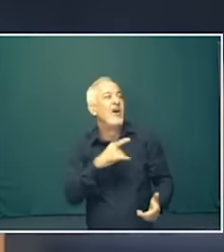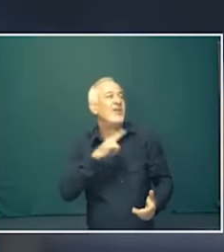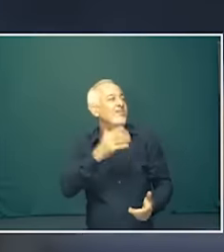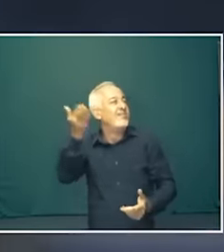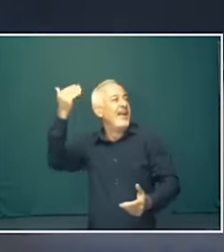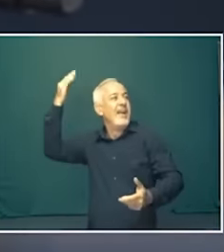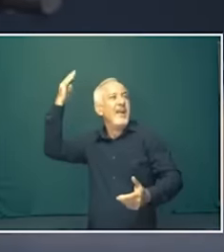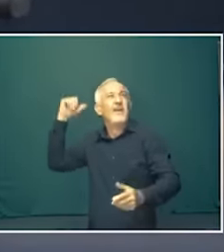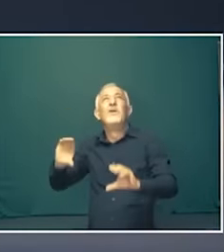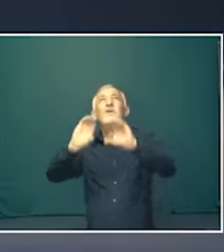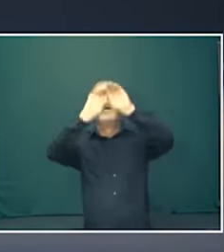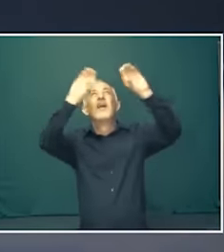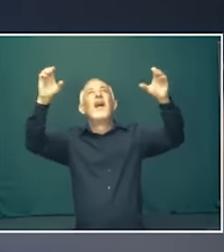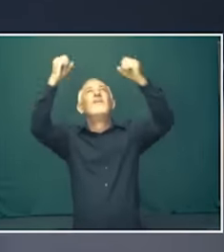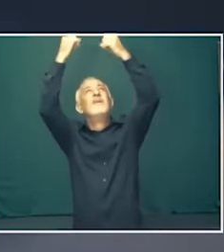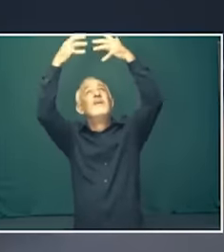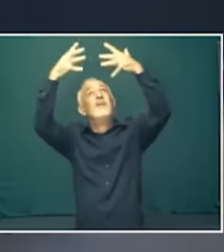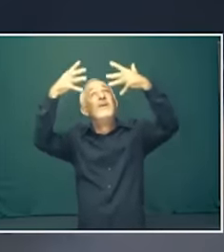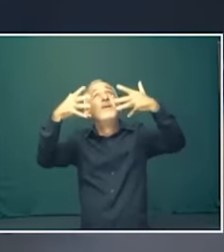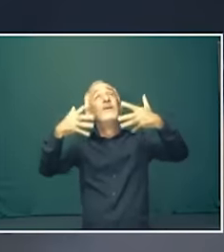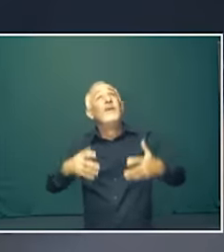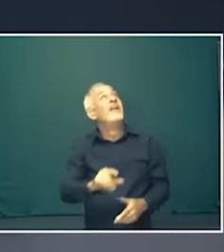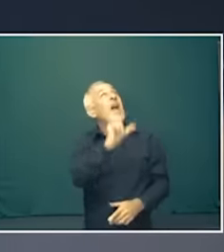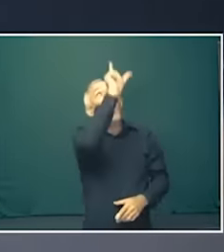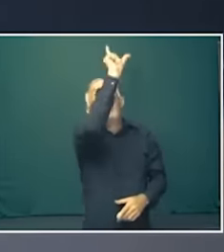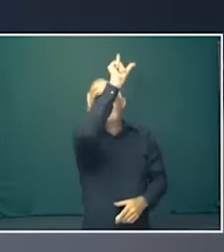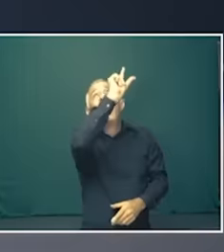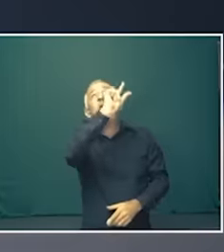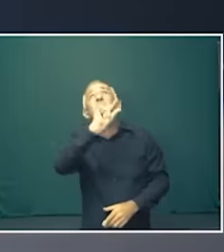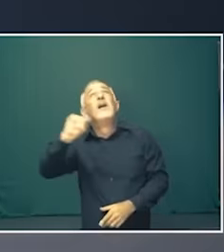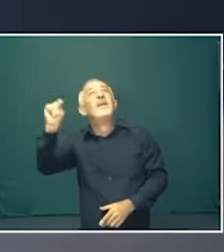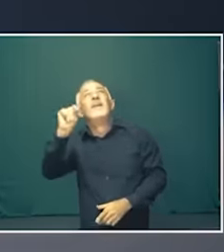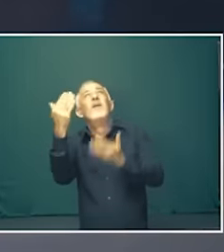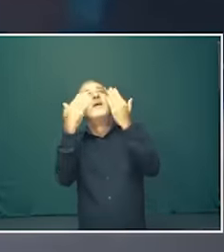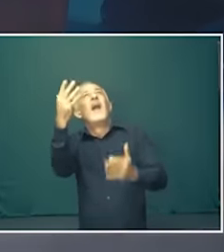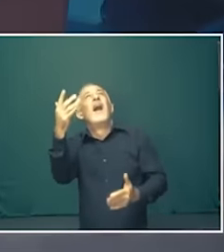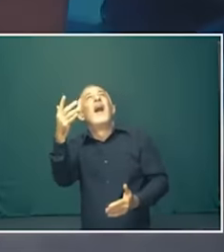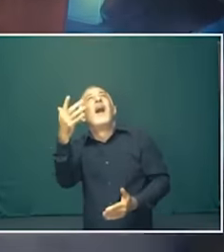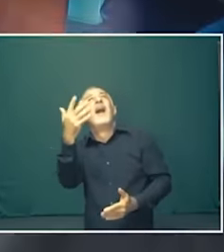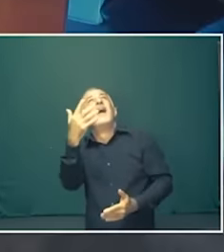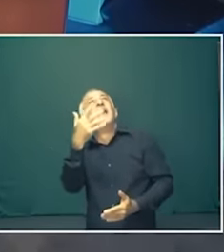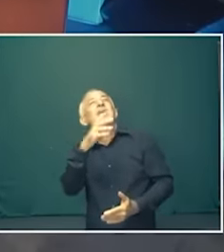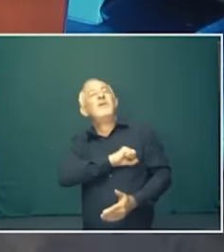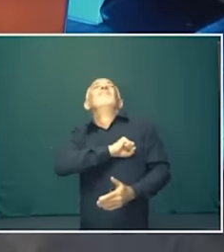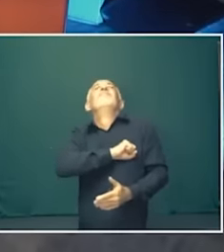tive. O céu explica tudo, o amor é feito a lua.